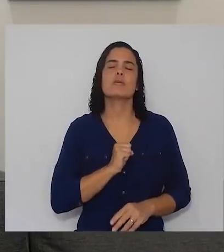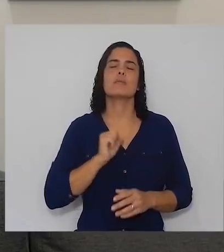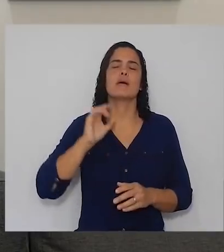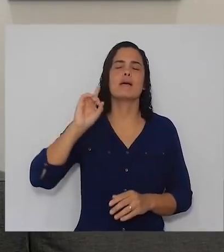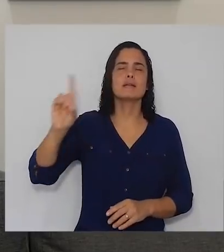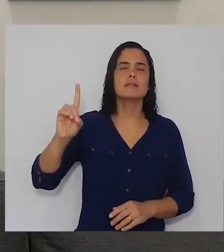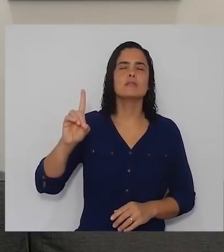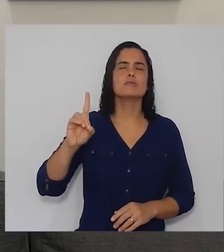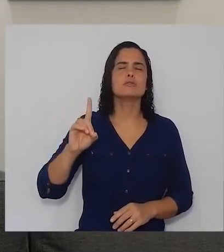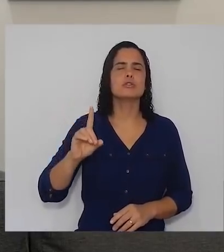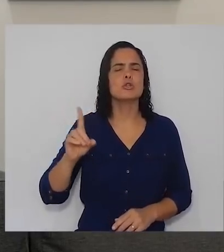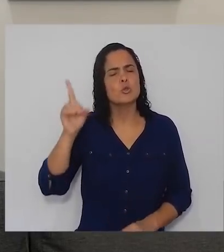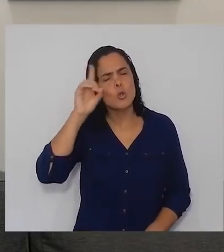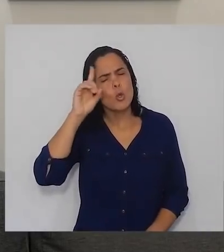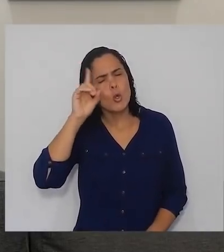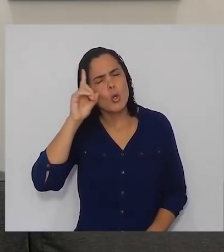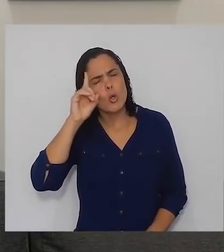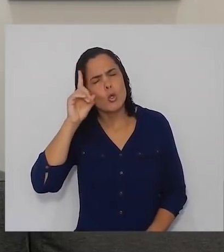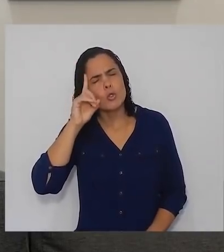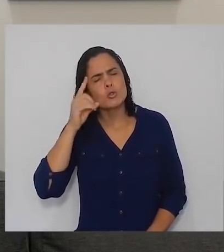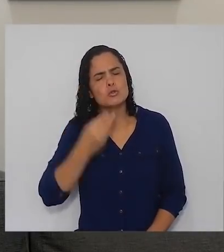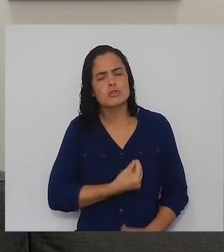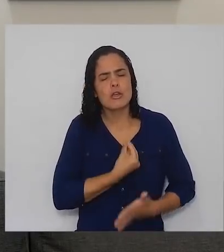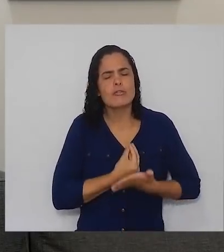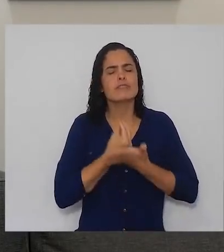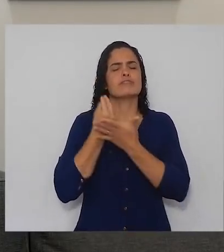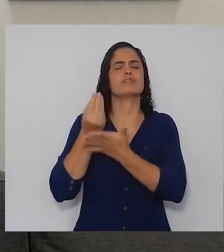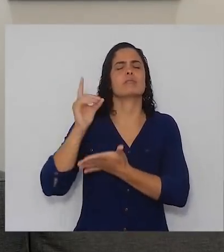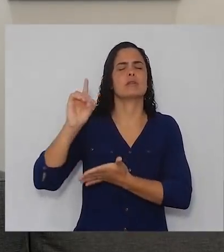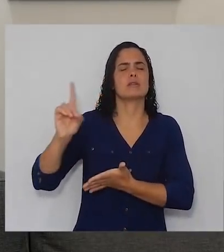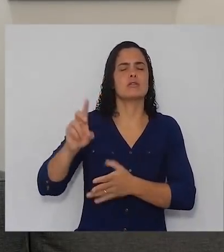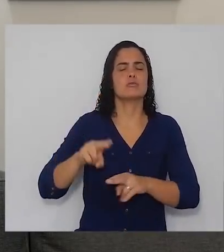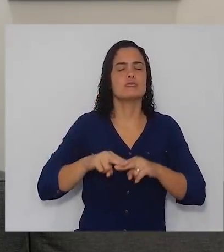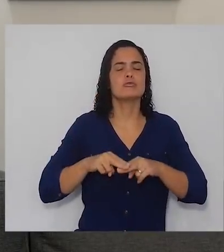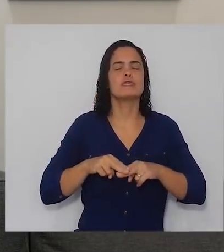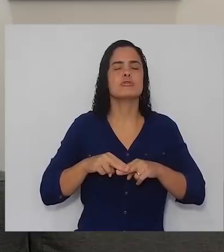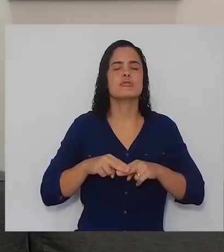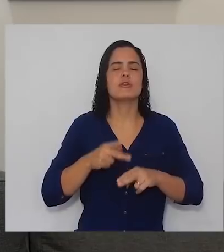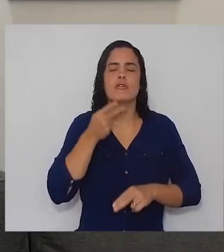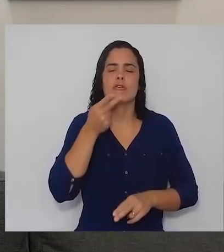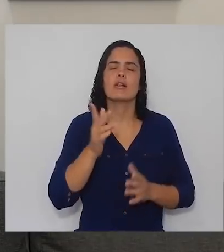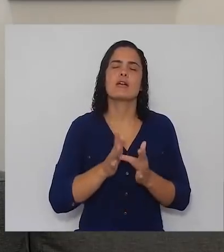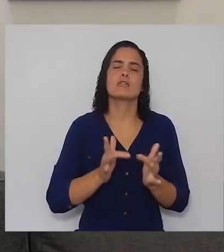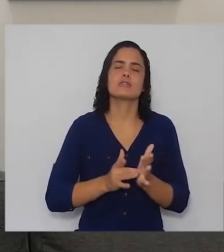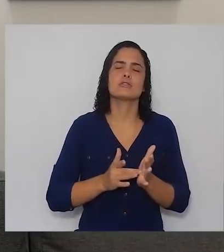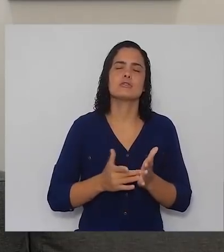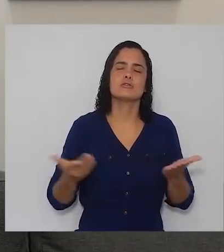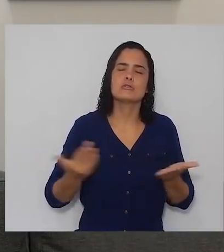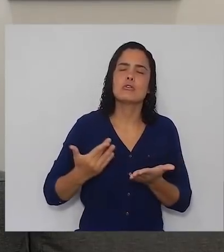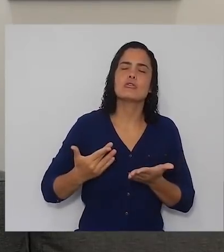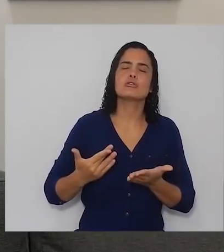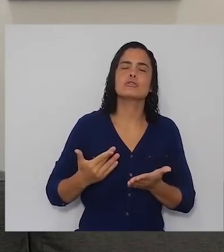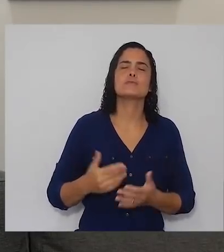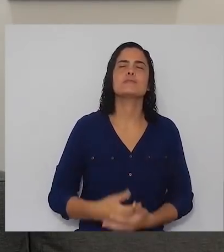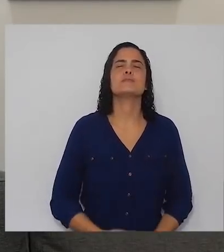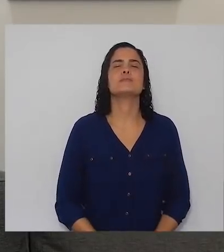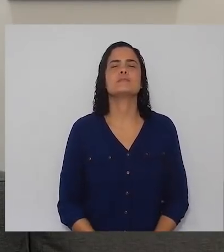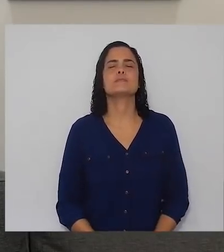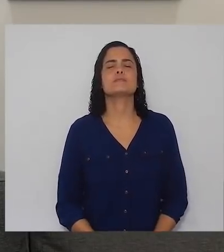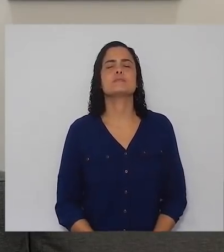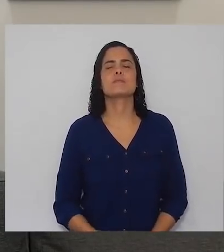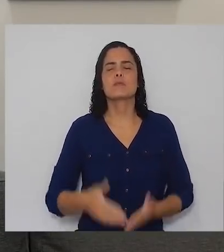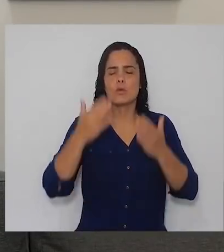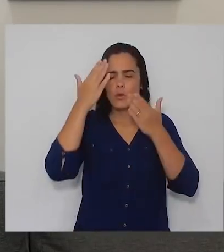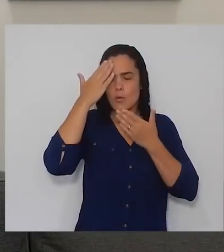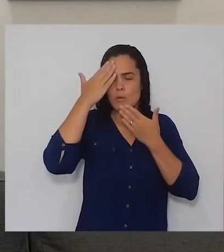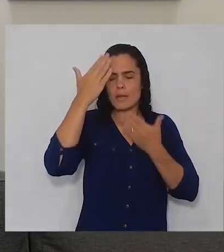que importa, é o amor a Ti, é a entrega que fazem a Ti todos os dias para falarem de Jesus neste tempo e nessa